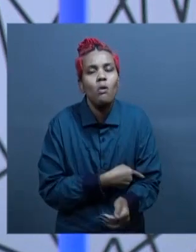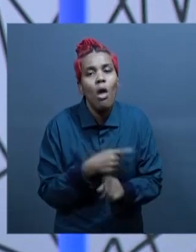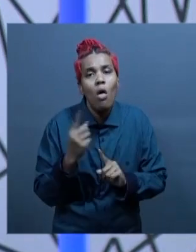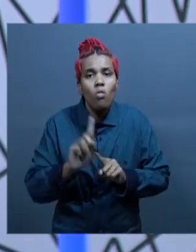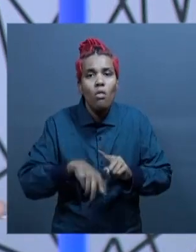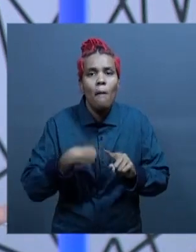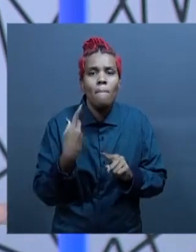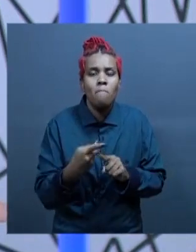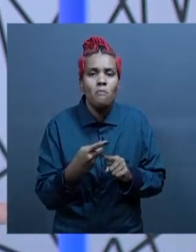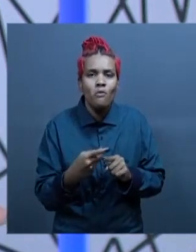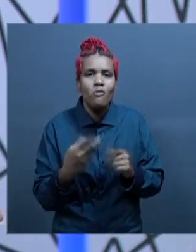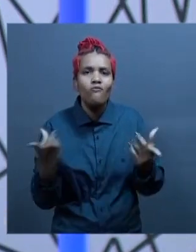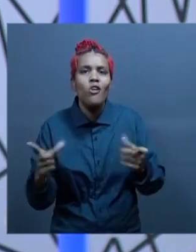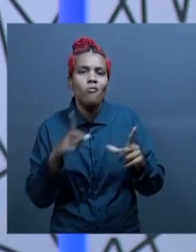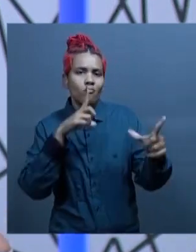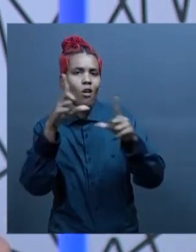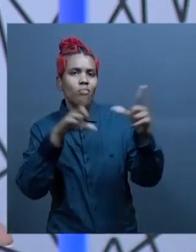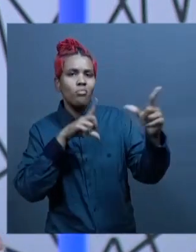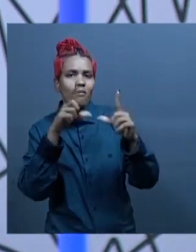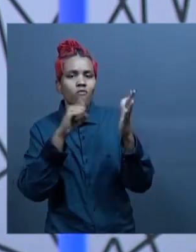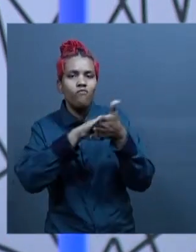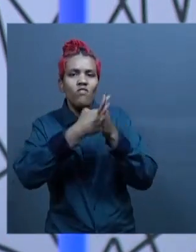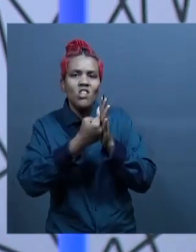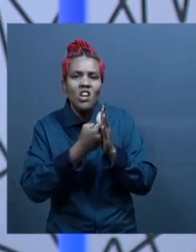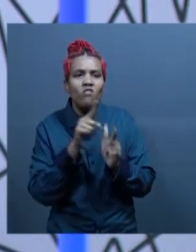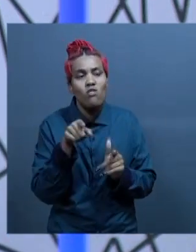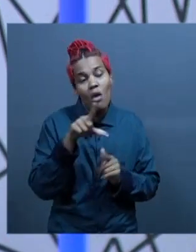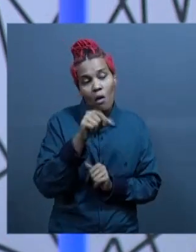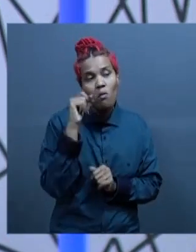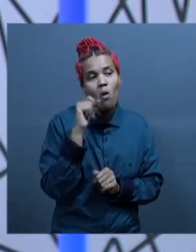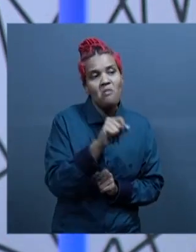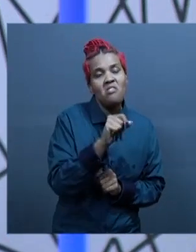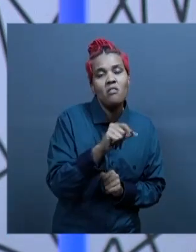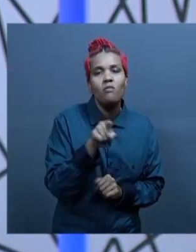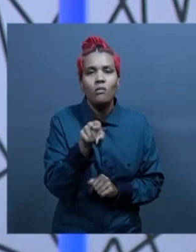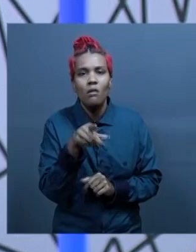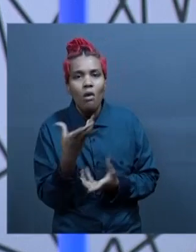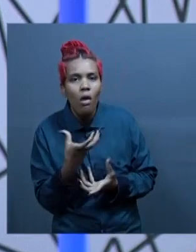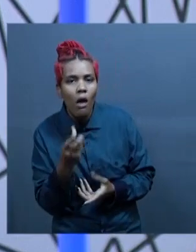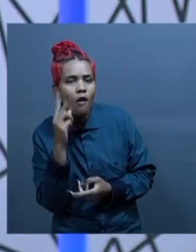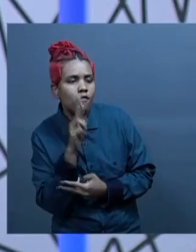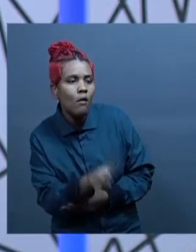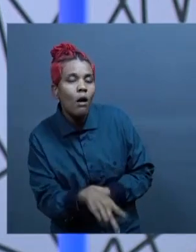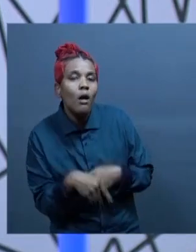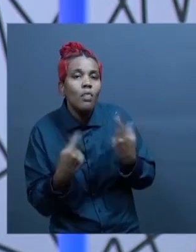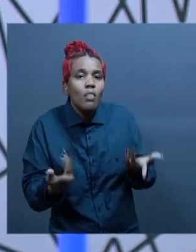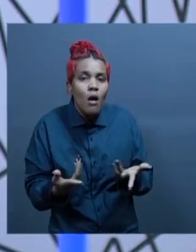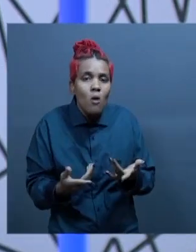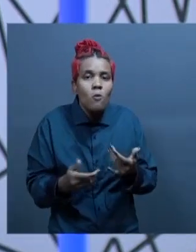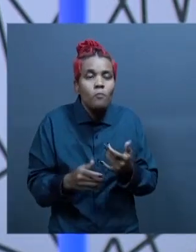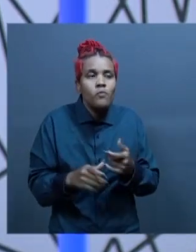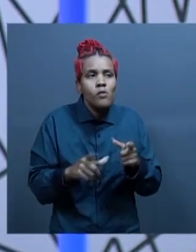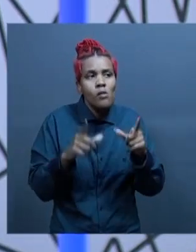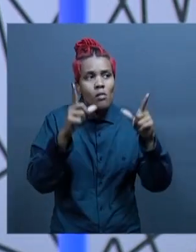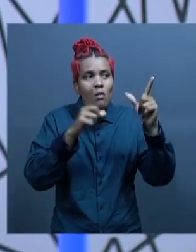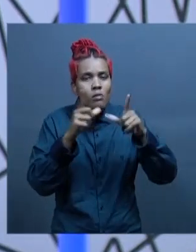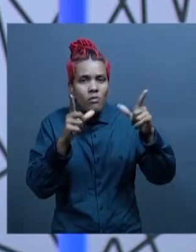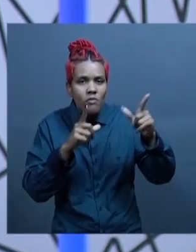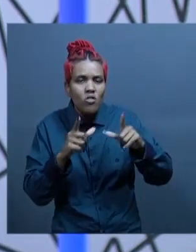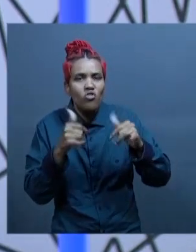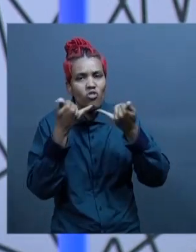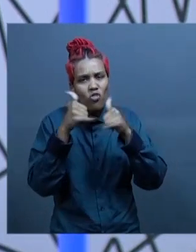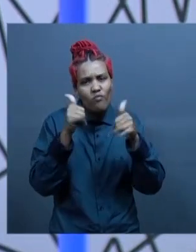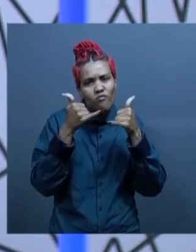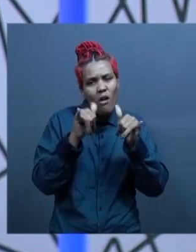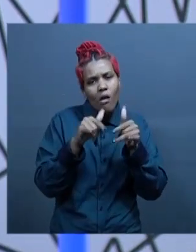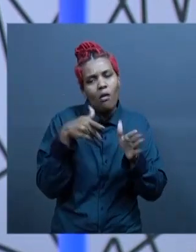da escolhe se o que é se quer ver né então hoje os comerciais no formato antigo né as